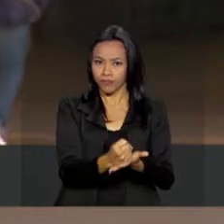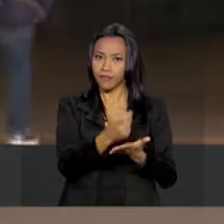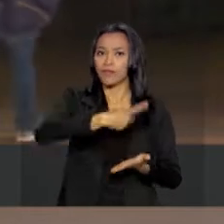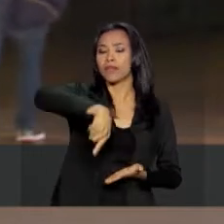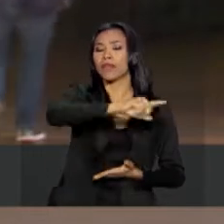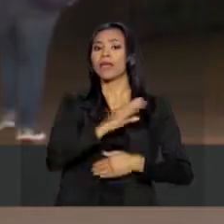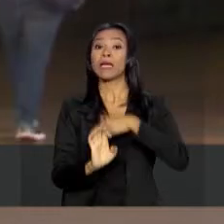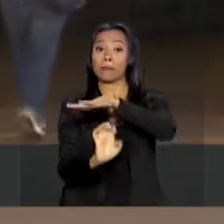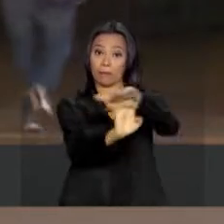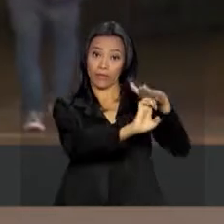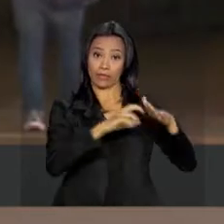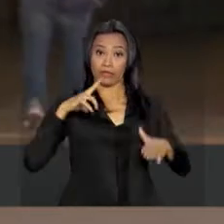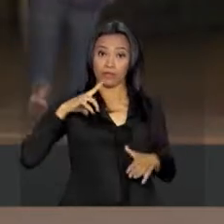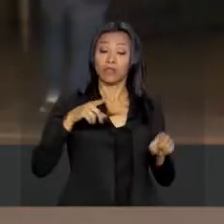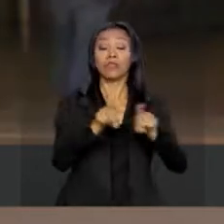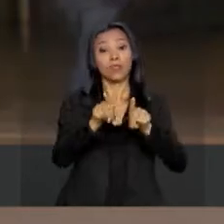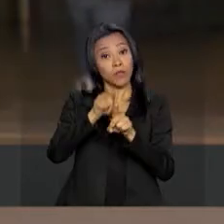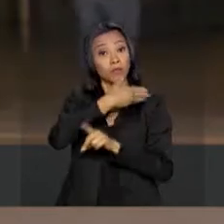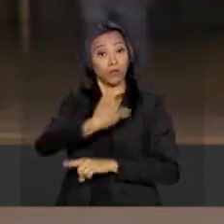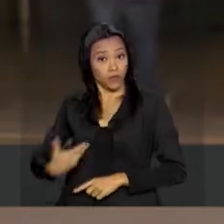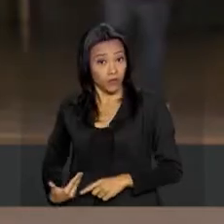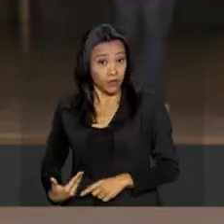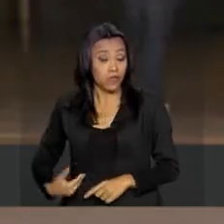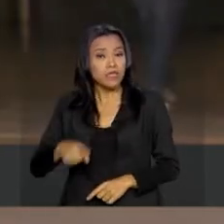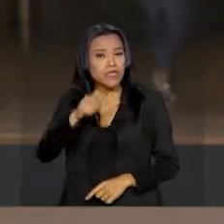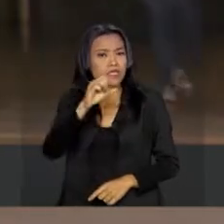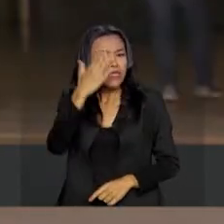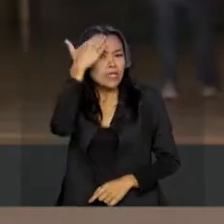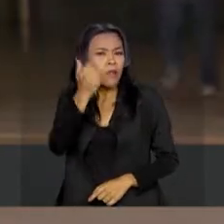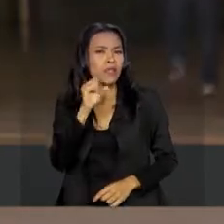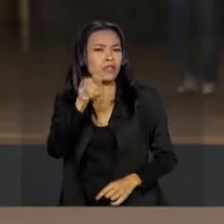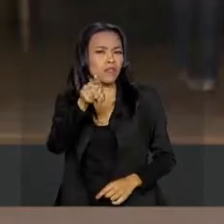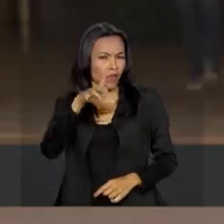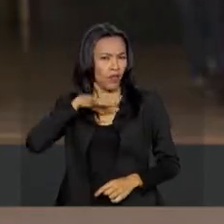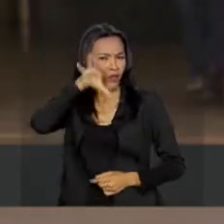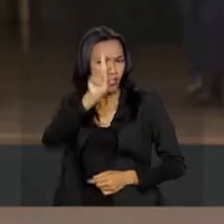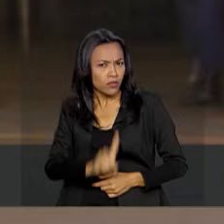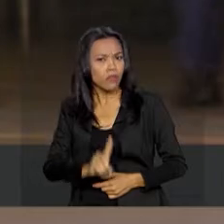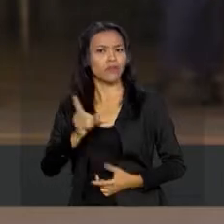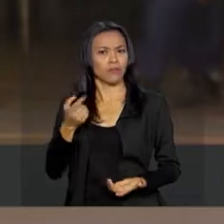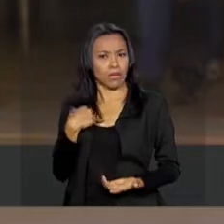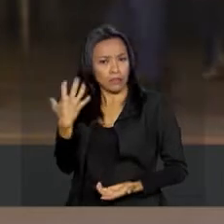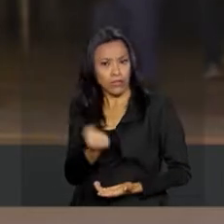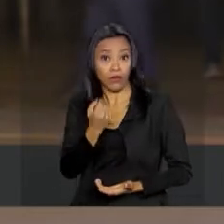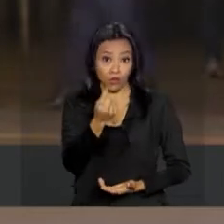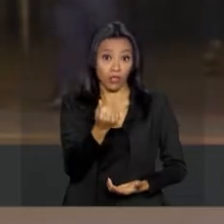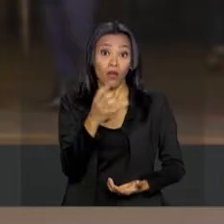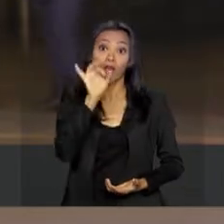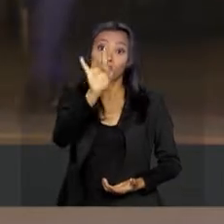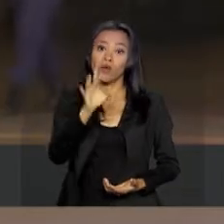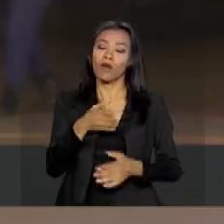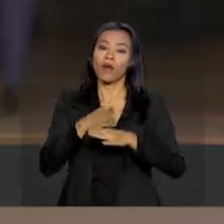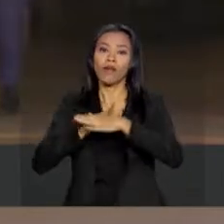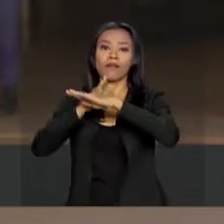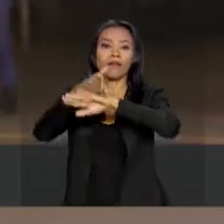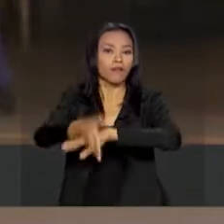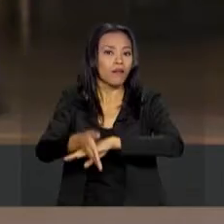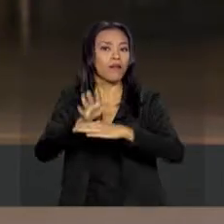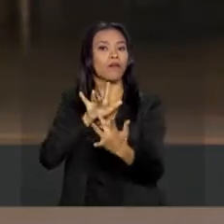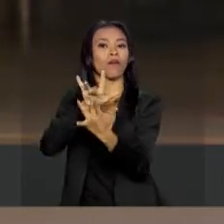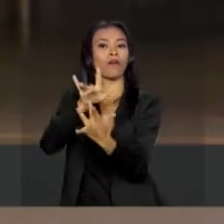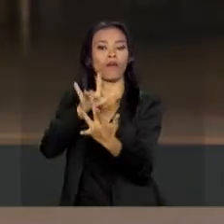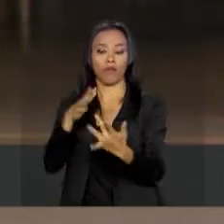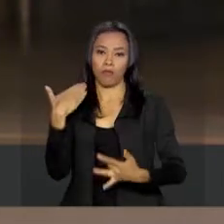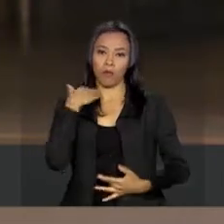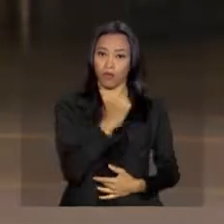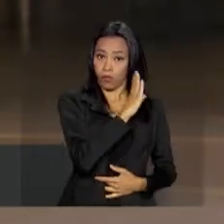públicos para saber se você tem direito ao saque das cotas do pis pasep basta entrar em contato com o banco do